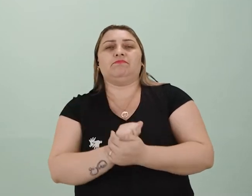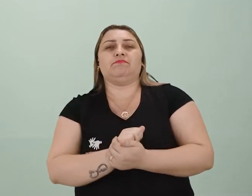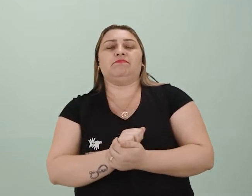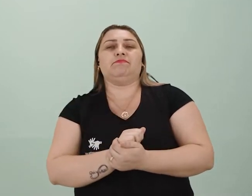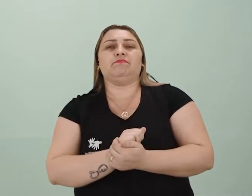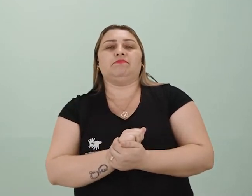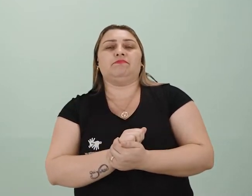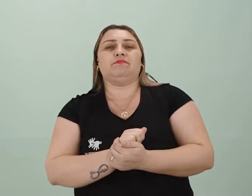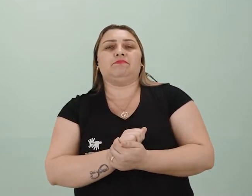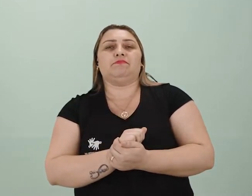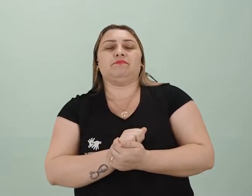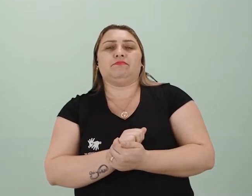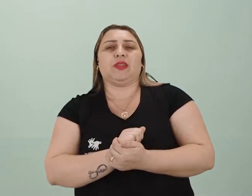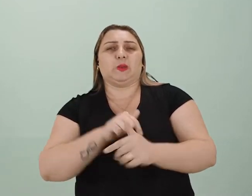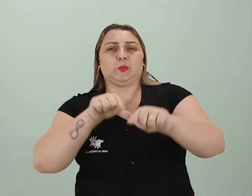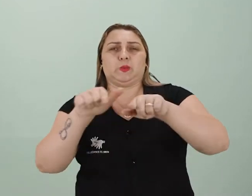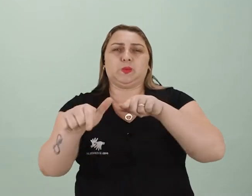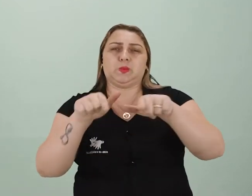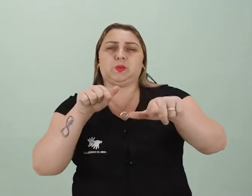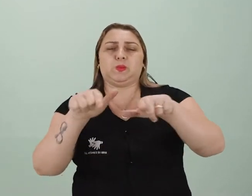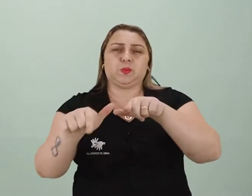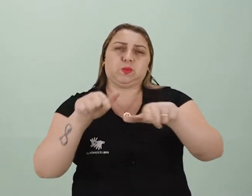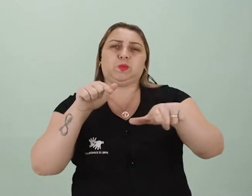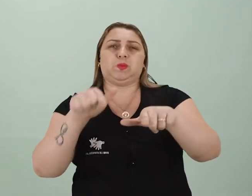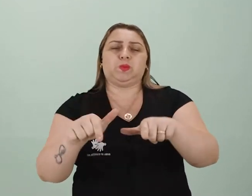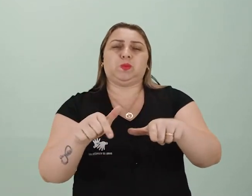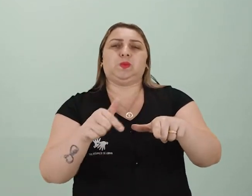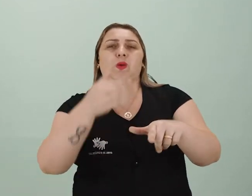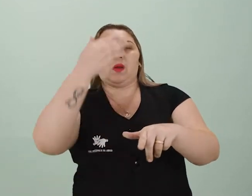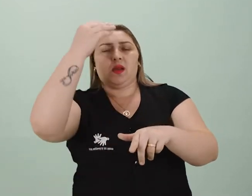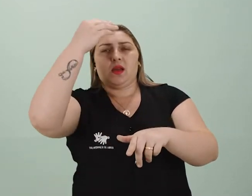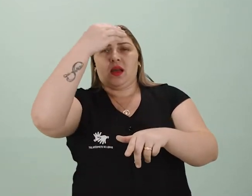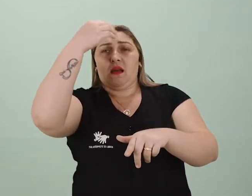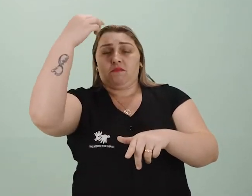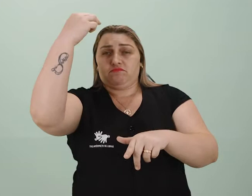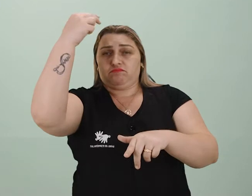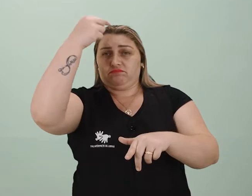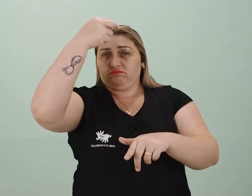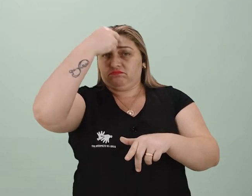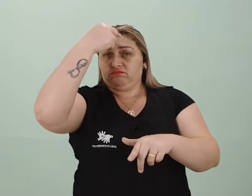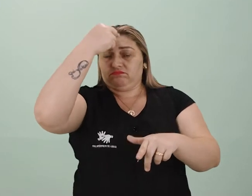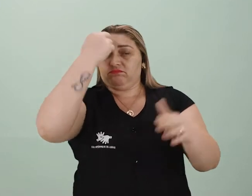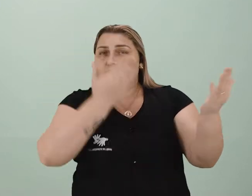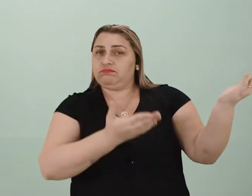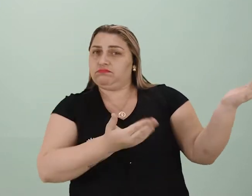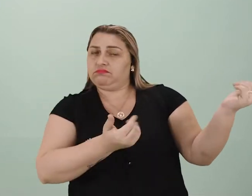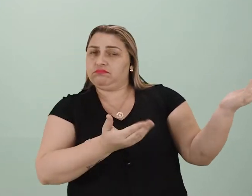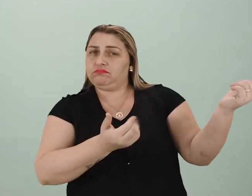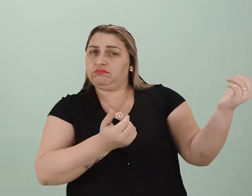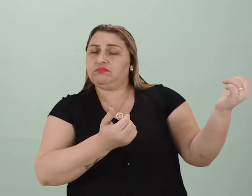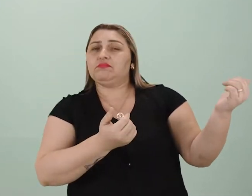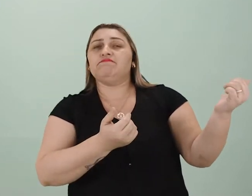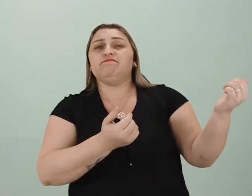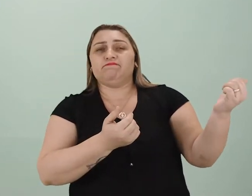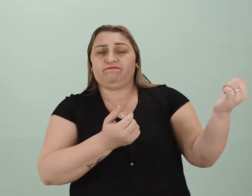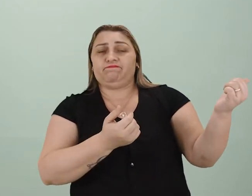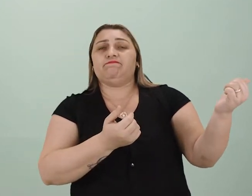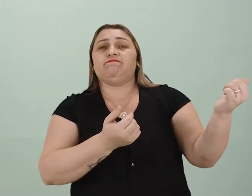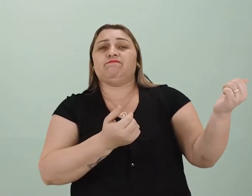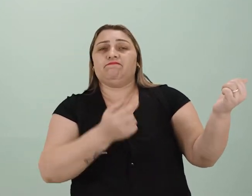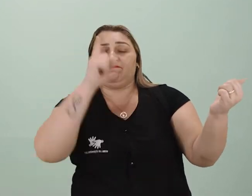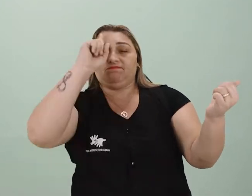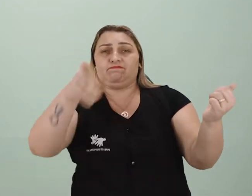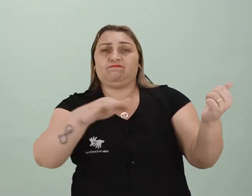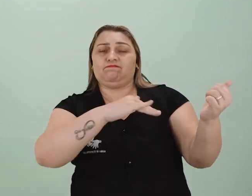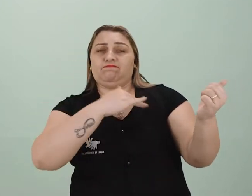estar assim trabalhando muito a mente dos jovens daquela época, e ele foi condenado à morte